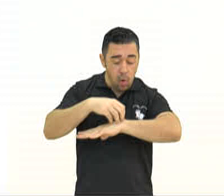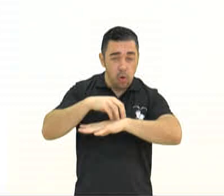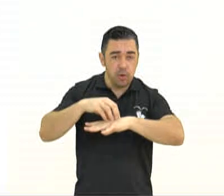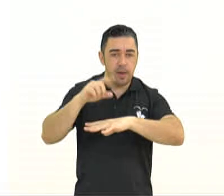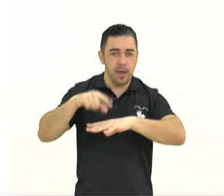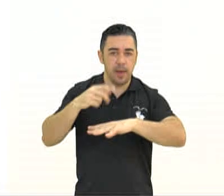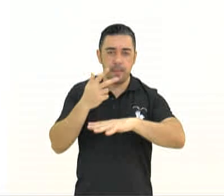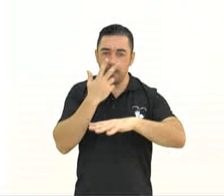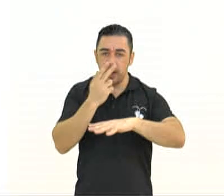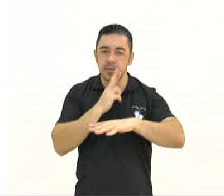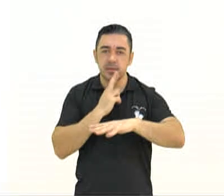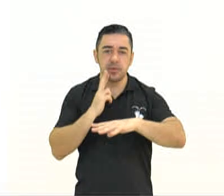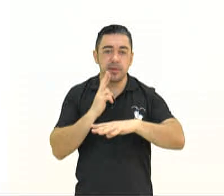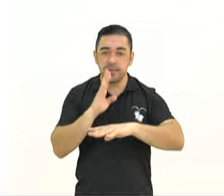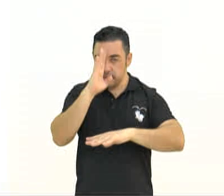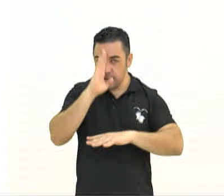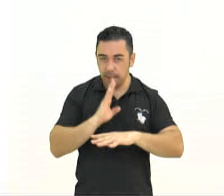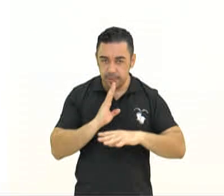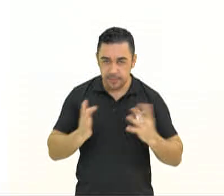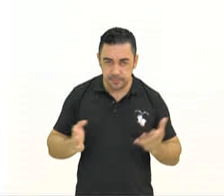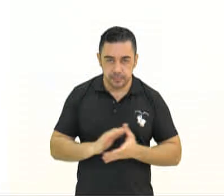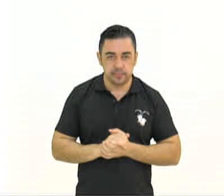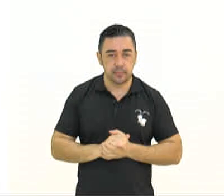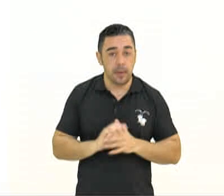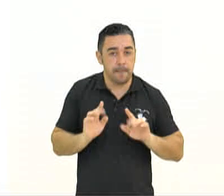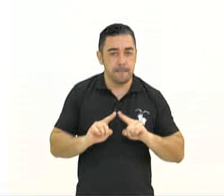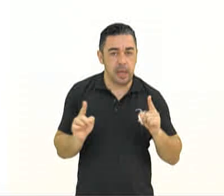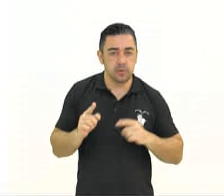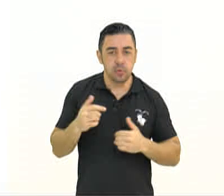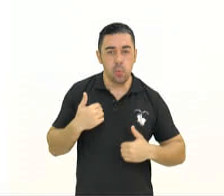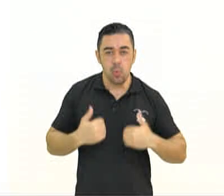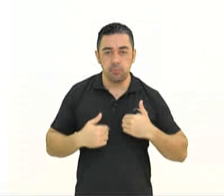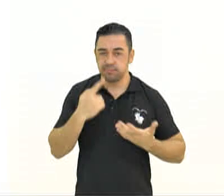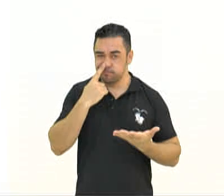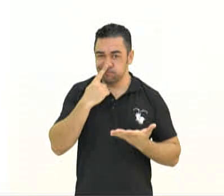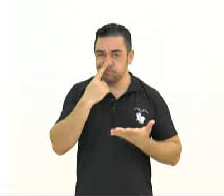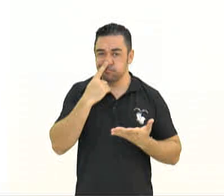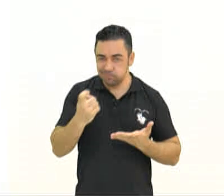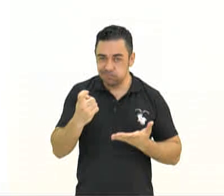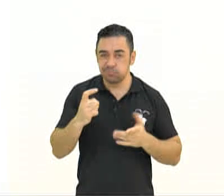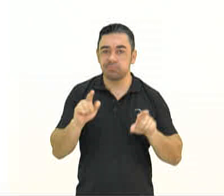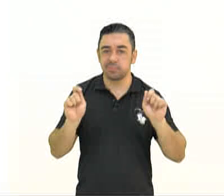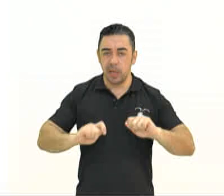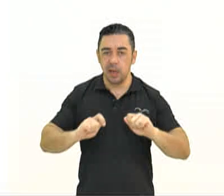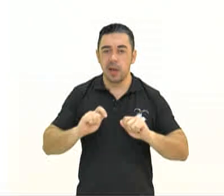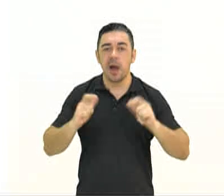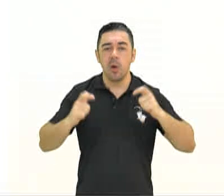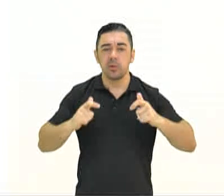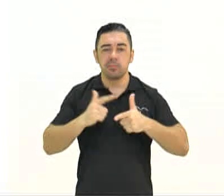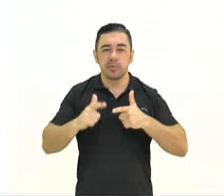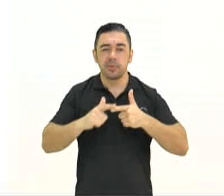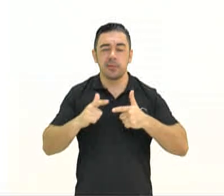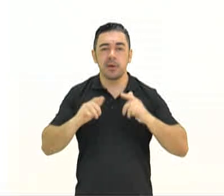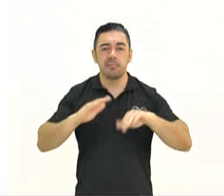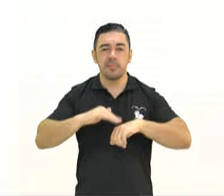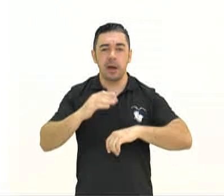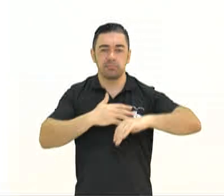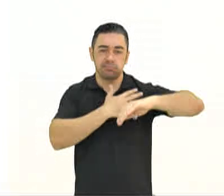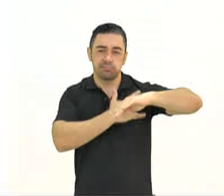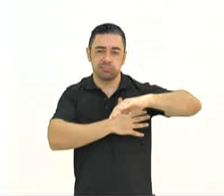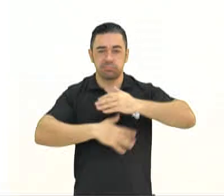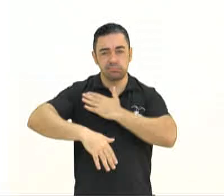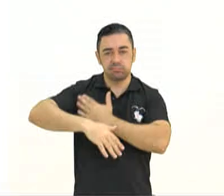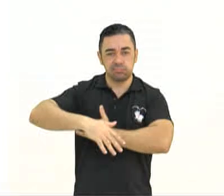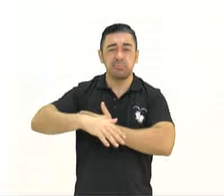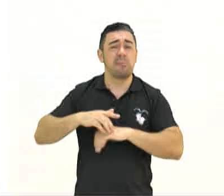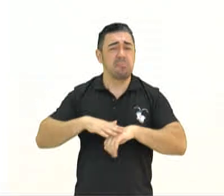isso sai de graça. Em troca, elas deixam seu corpo fedendo. As axilas são as mais problemáticas, porque são as praças de